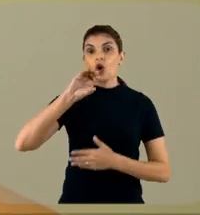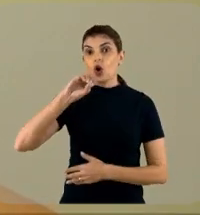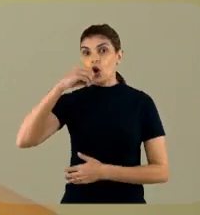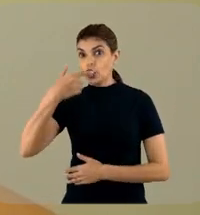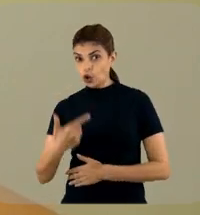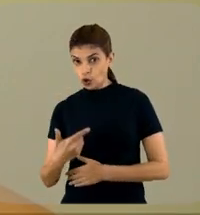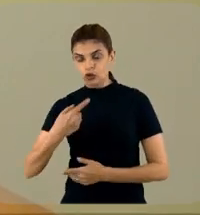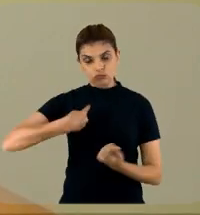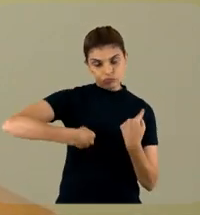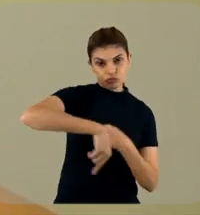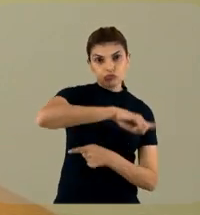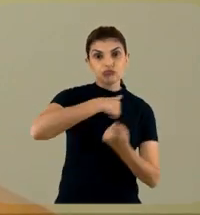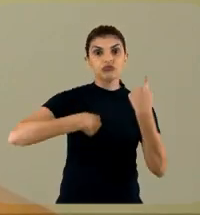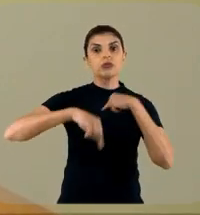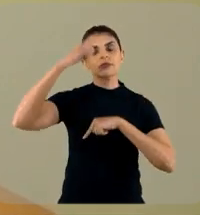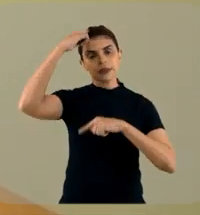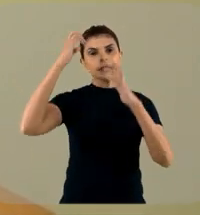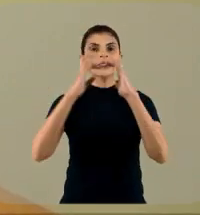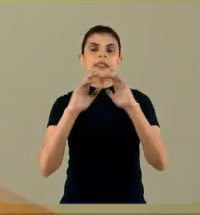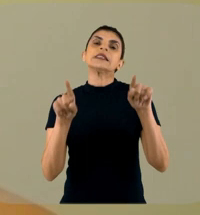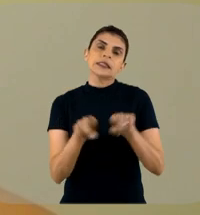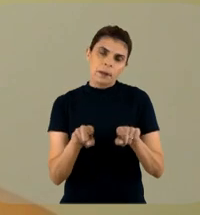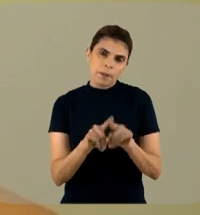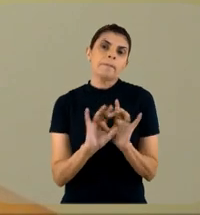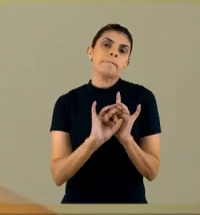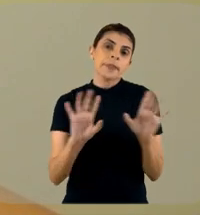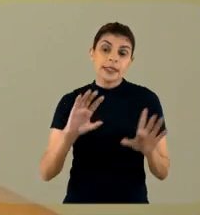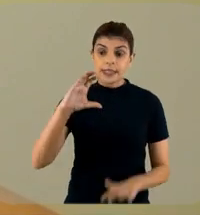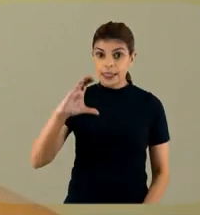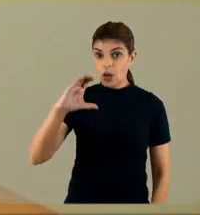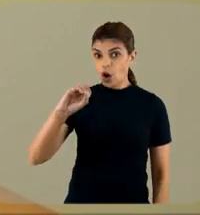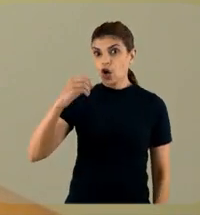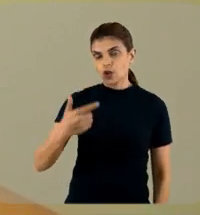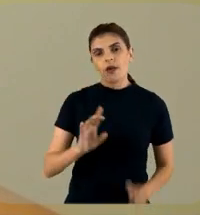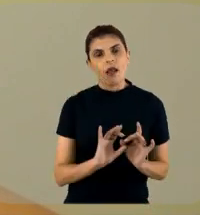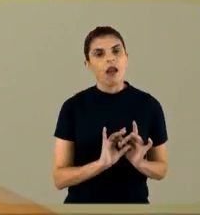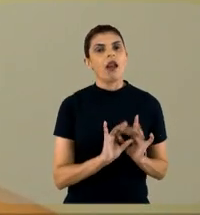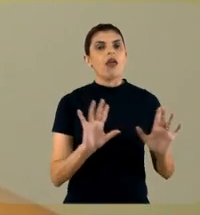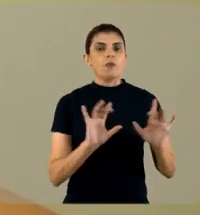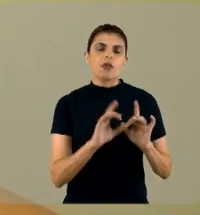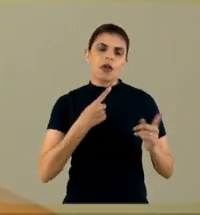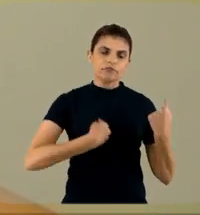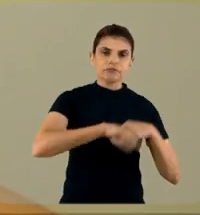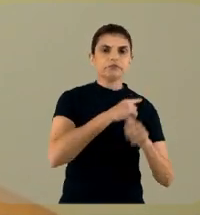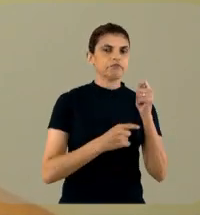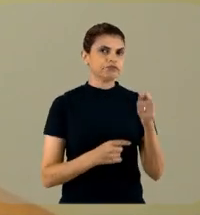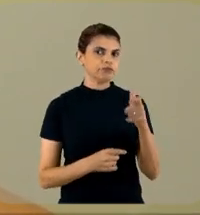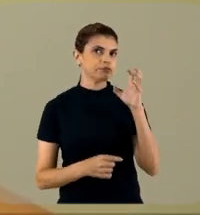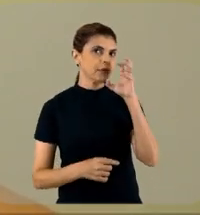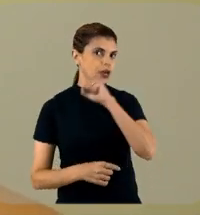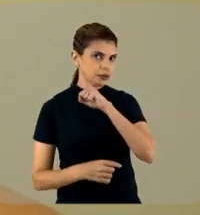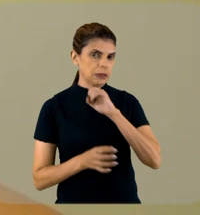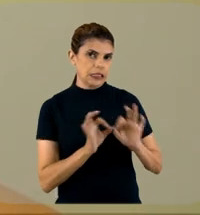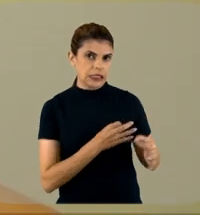oxigenação de oxigênio mas permite que e o CO2 seja liberado porque ele tem um transporte mais rápido